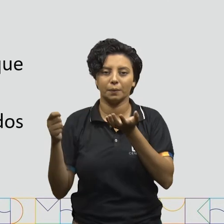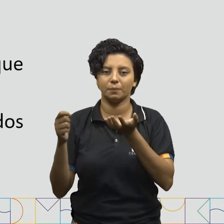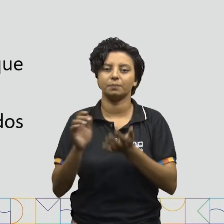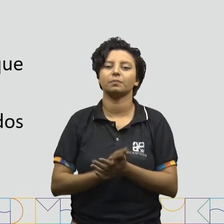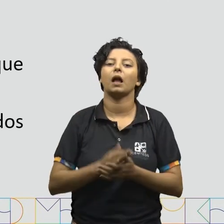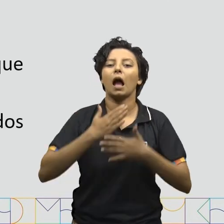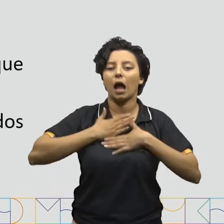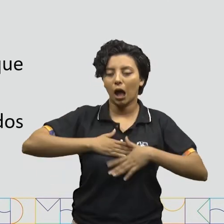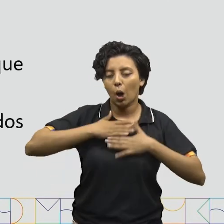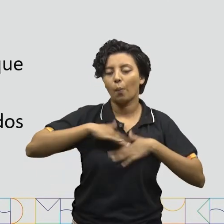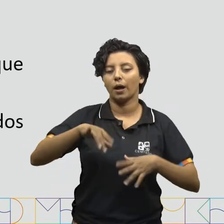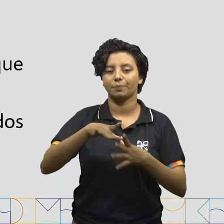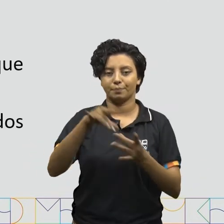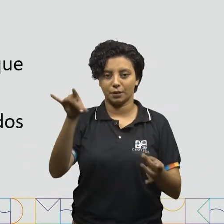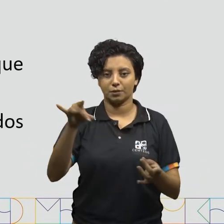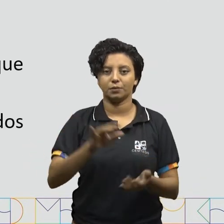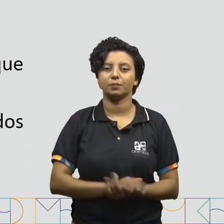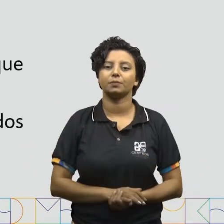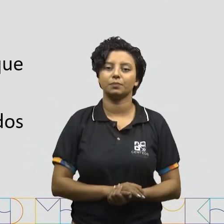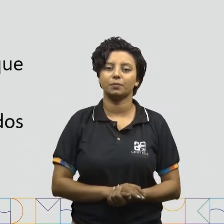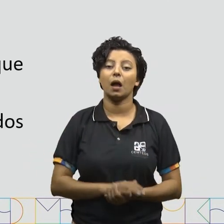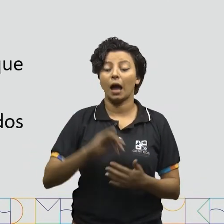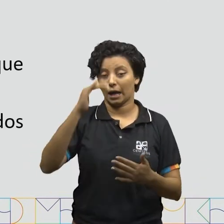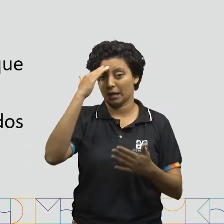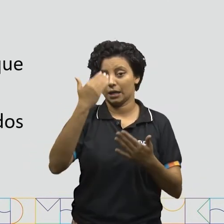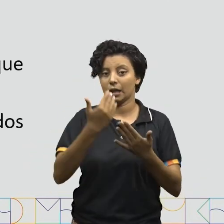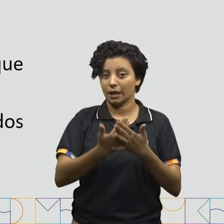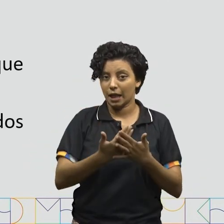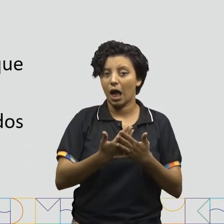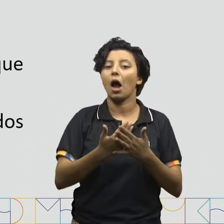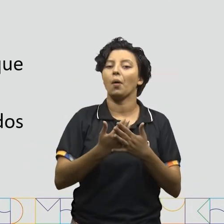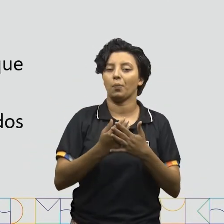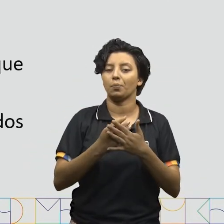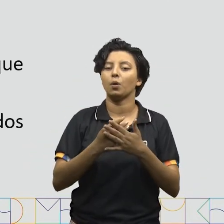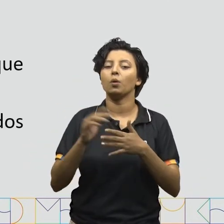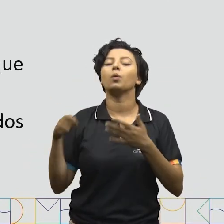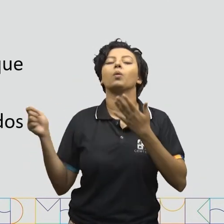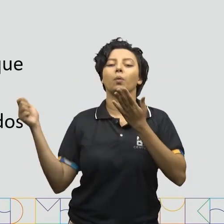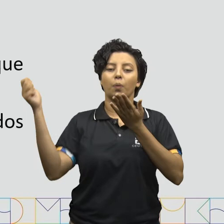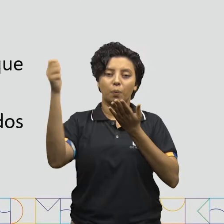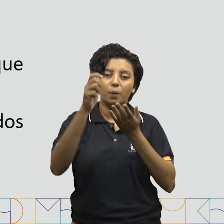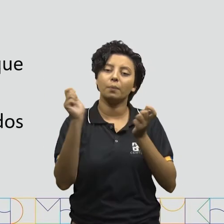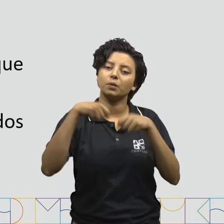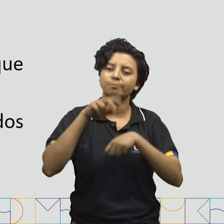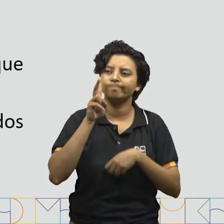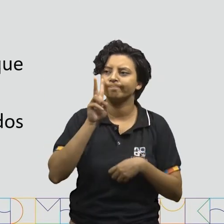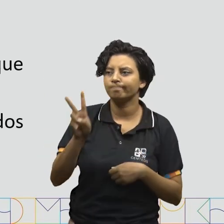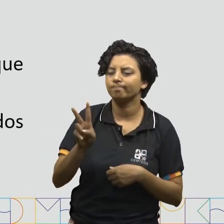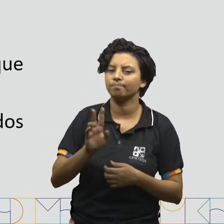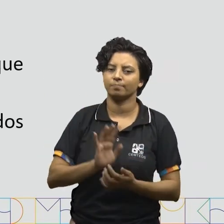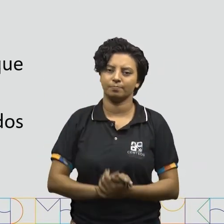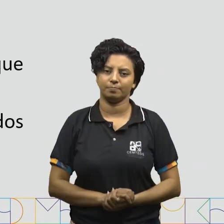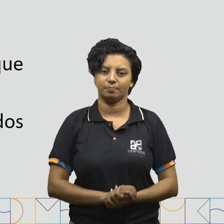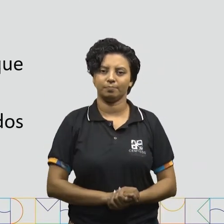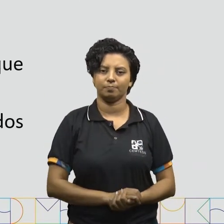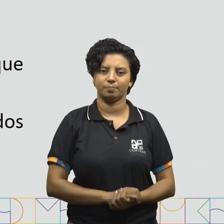isso, acalmar os espíritos, já que acreditavam que os próprios pajés podiam vê-los.